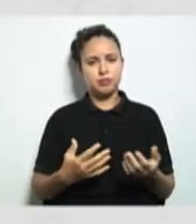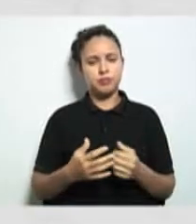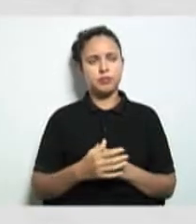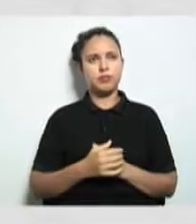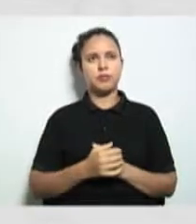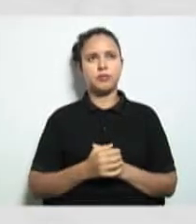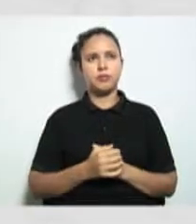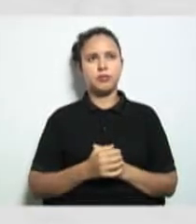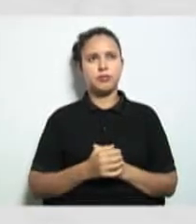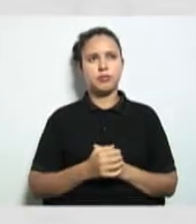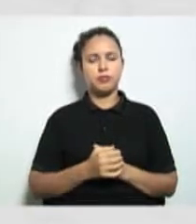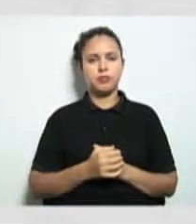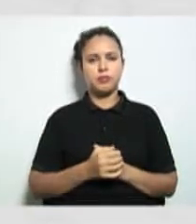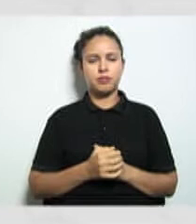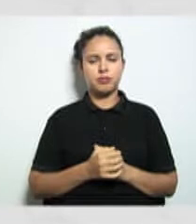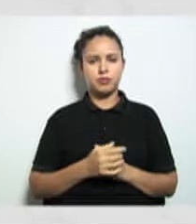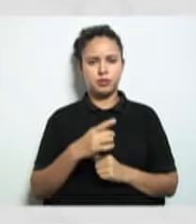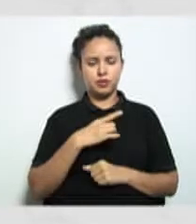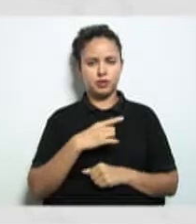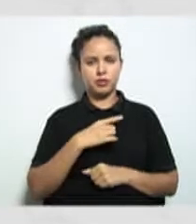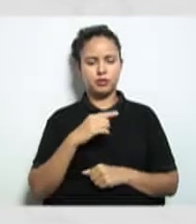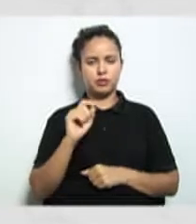E nós temos, então,